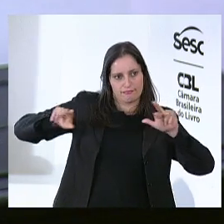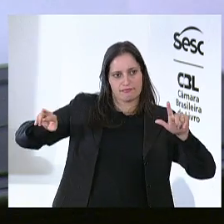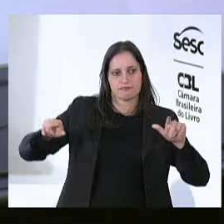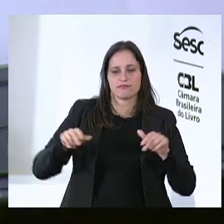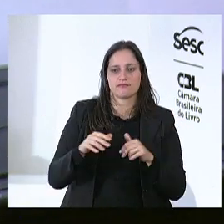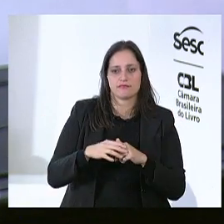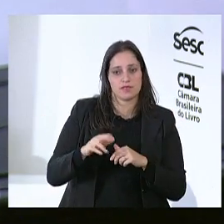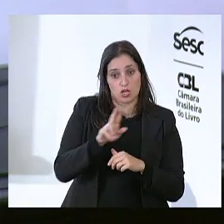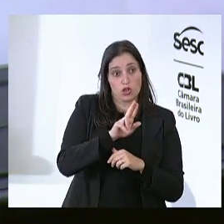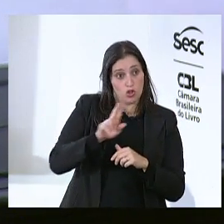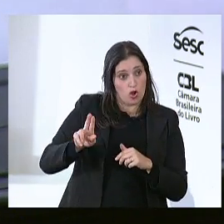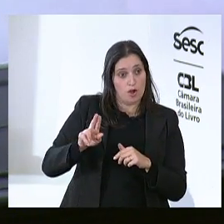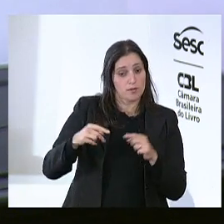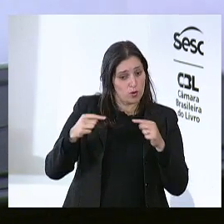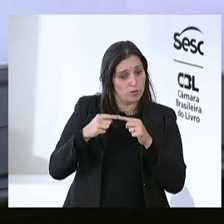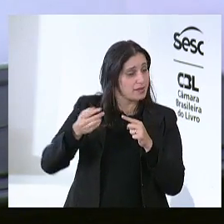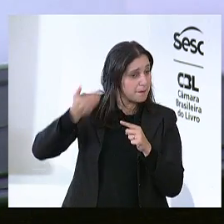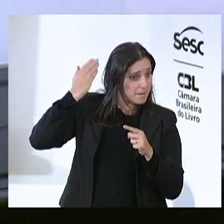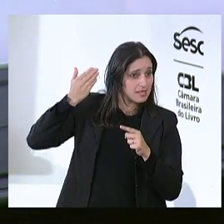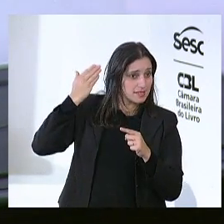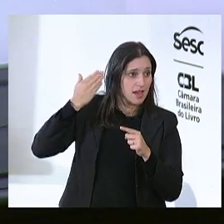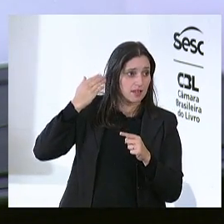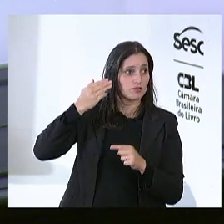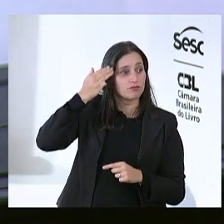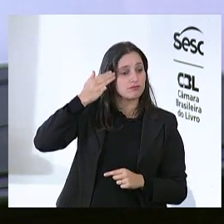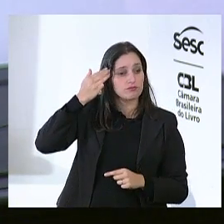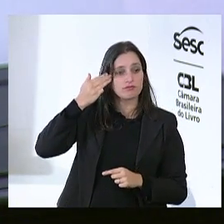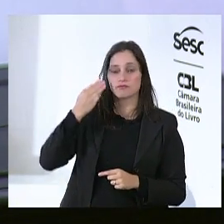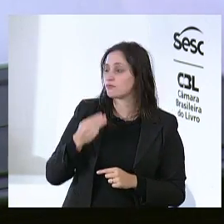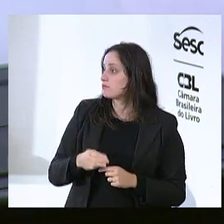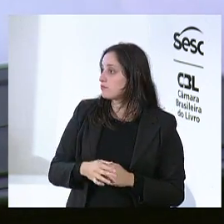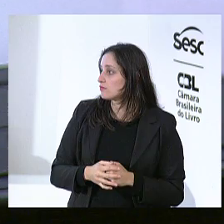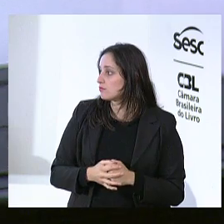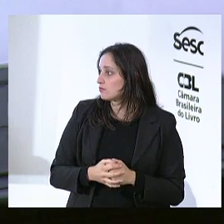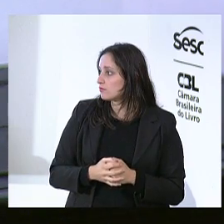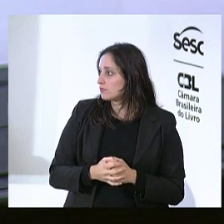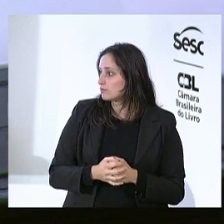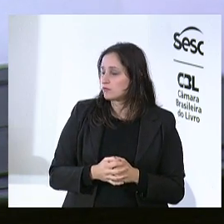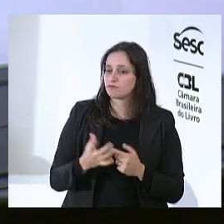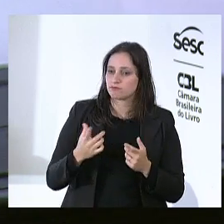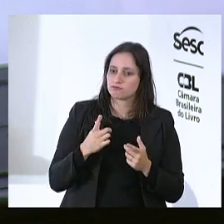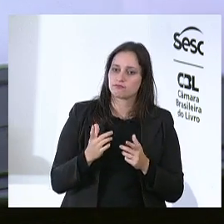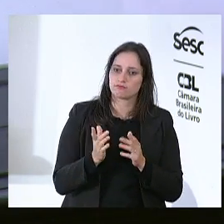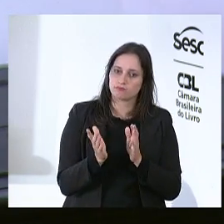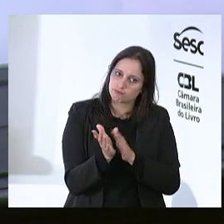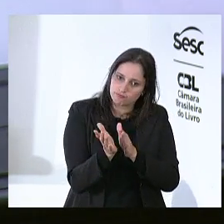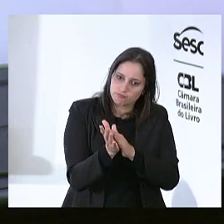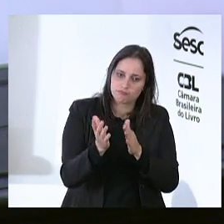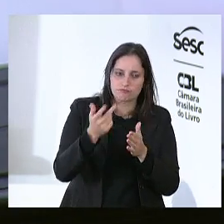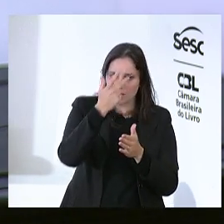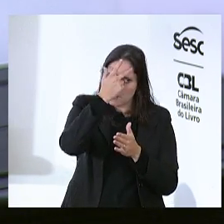são lugares de memória. E são sintomáticos que esses lugares de memória homenageiem, enfim,